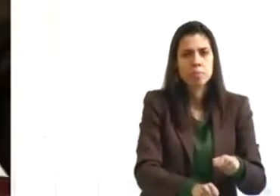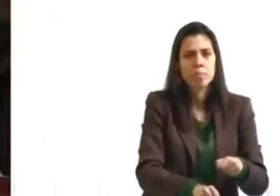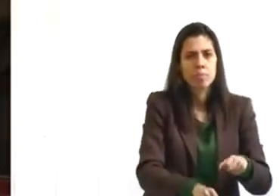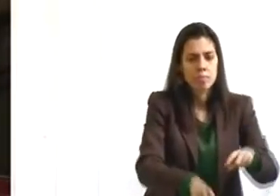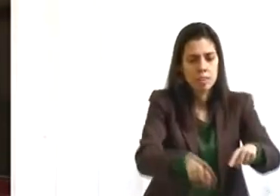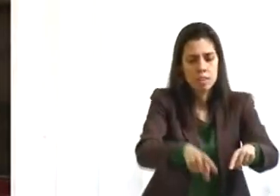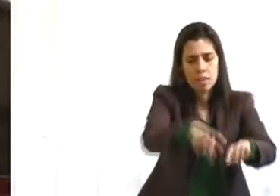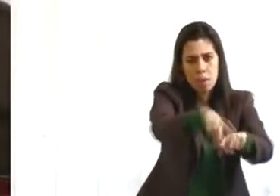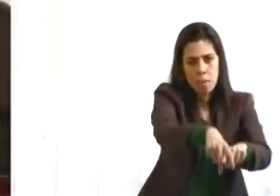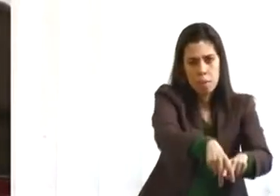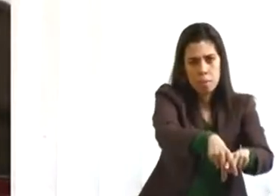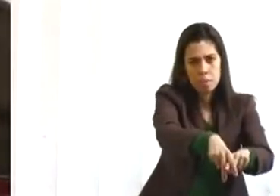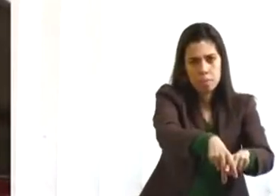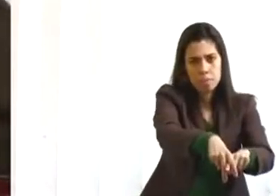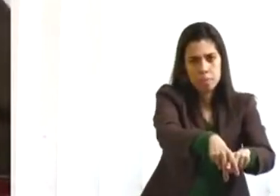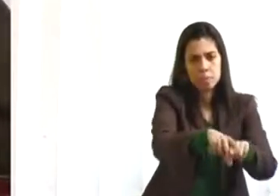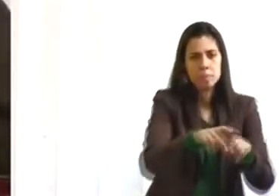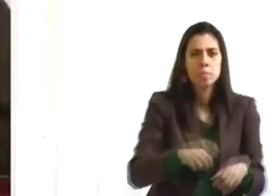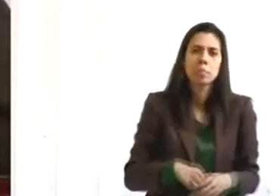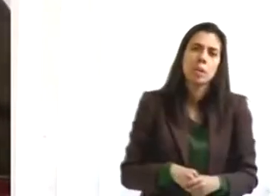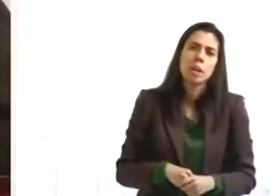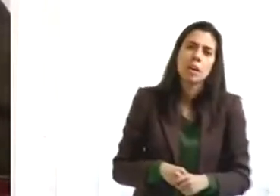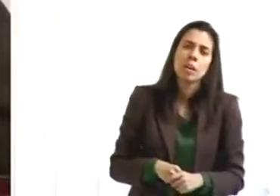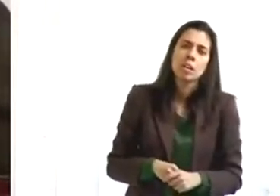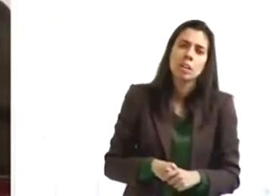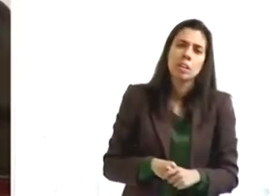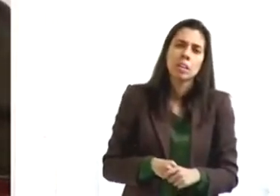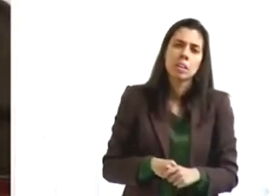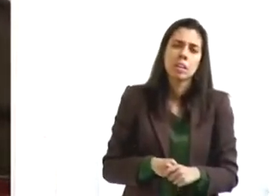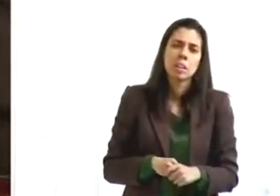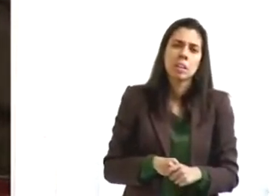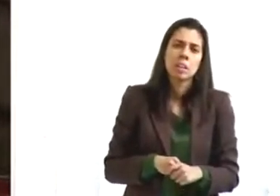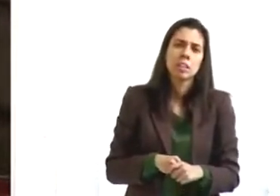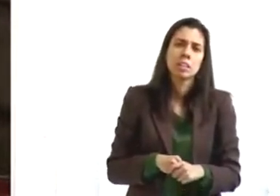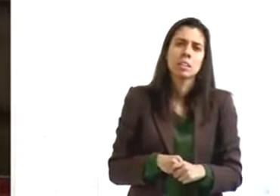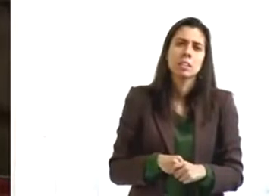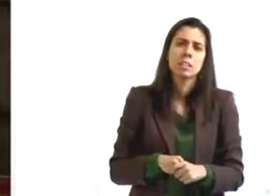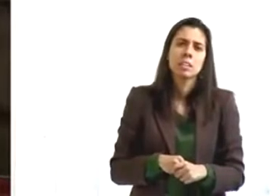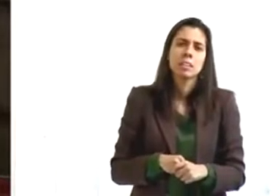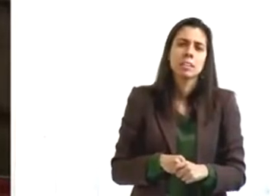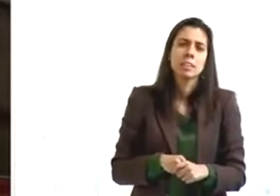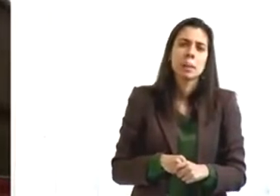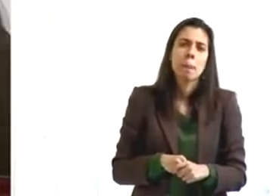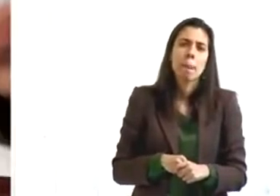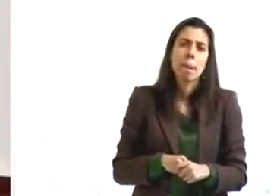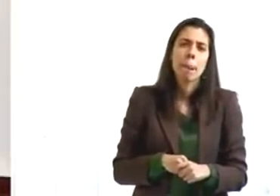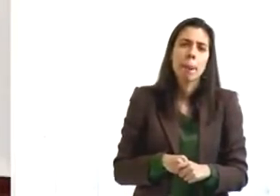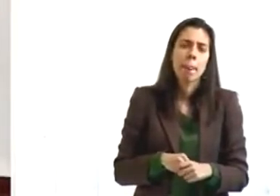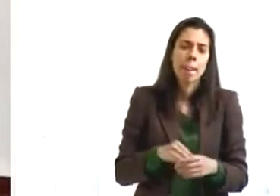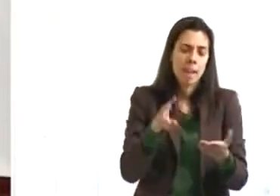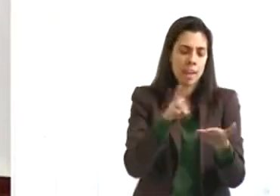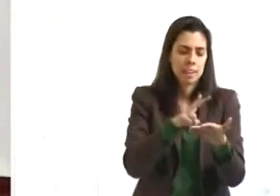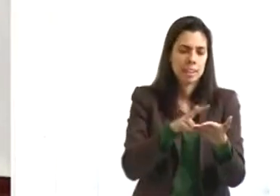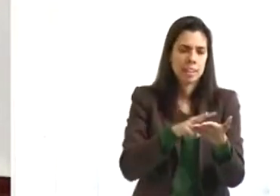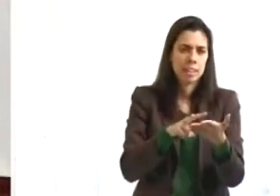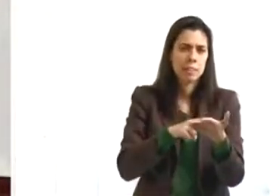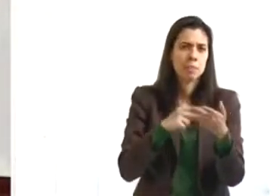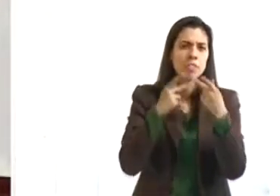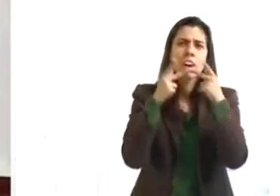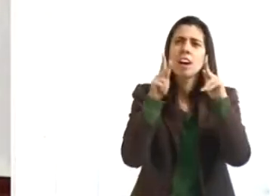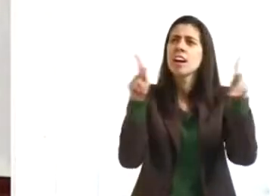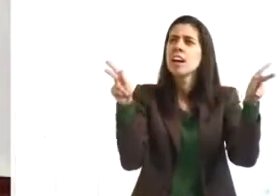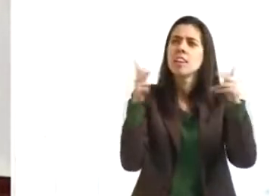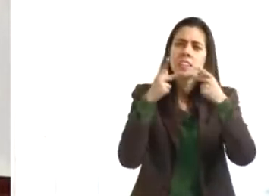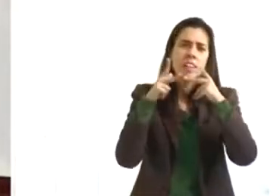E o interessante é que os estudiosos dizem que a leitura era feita em voz alta. Então aquela carruagem passando naquela